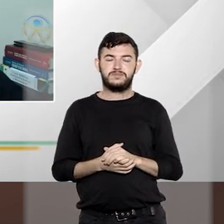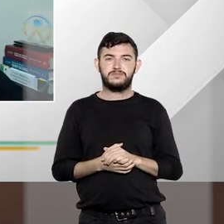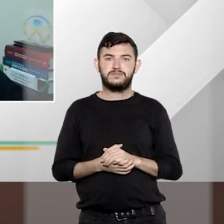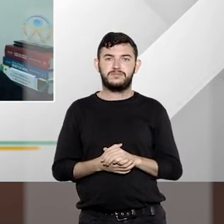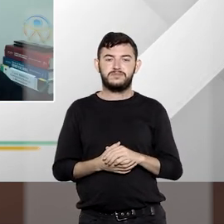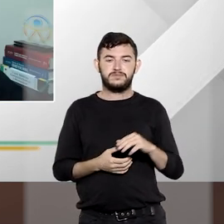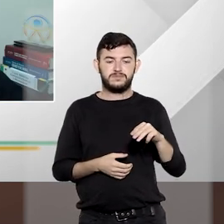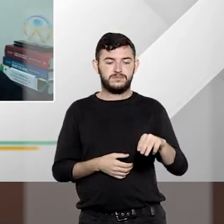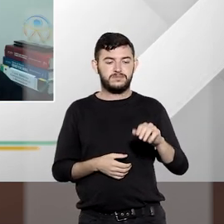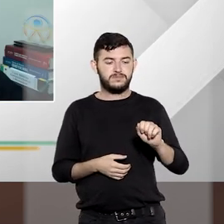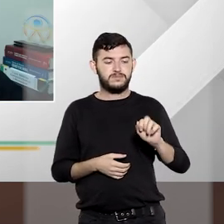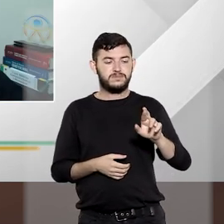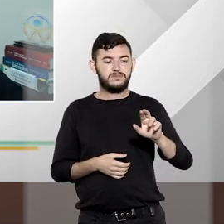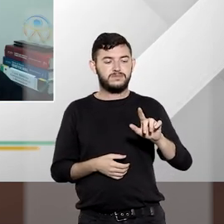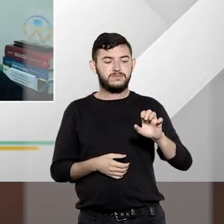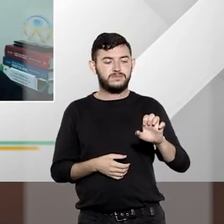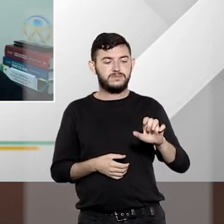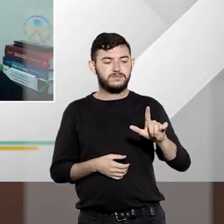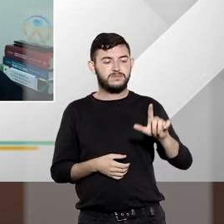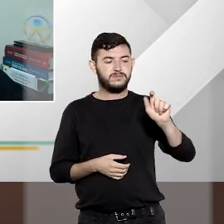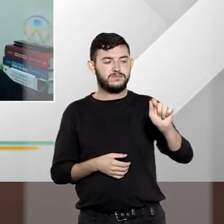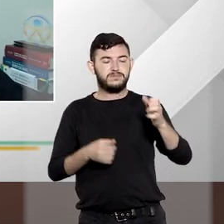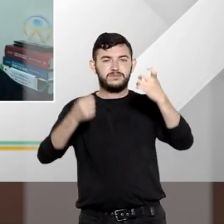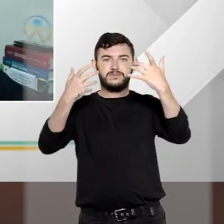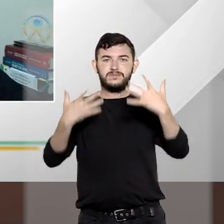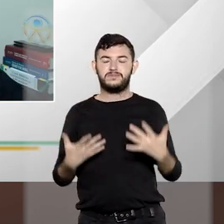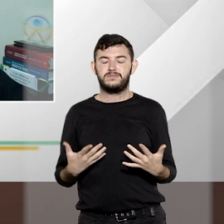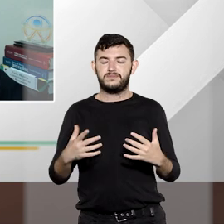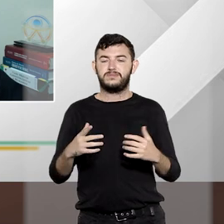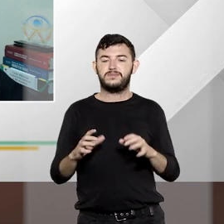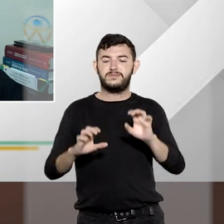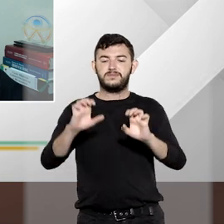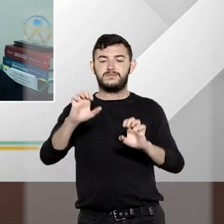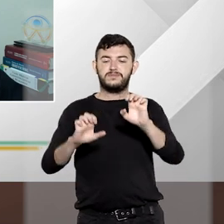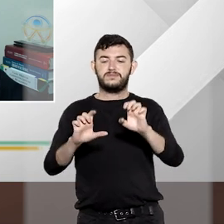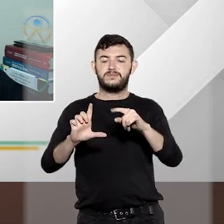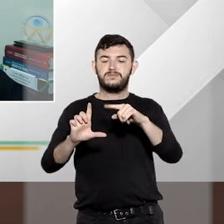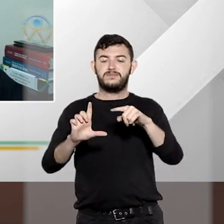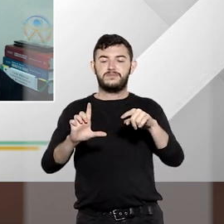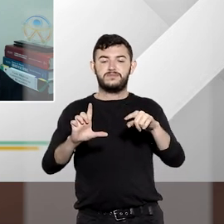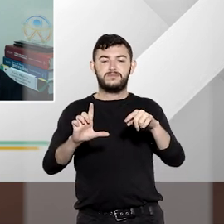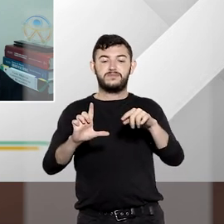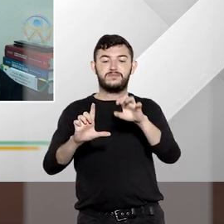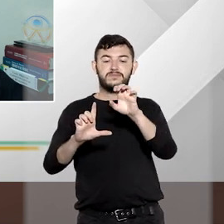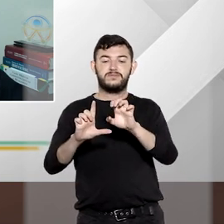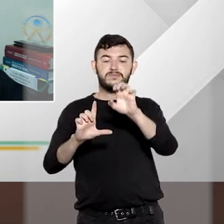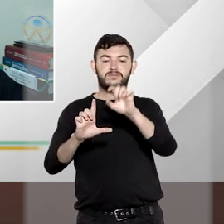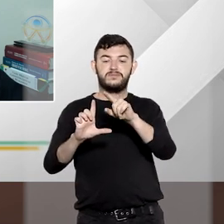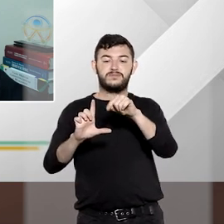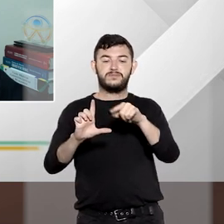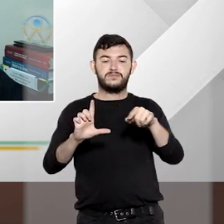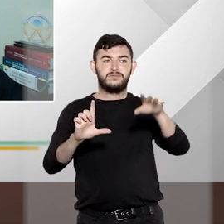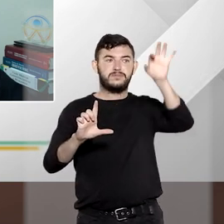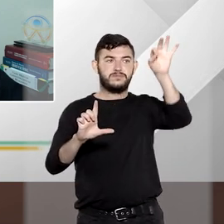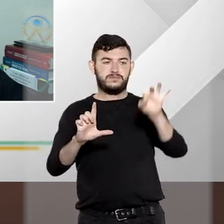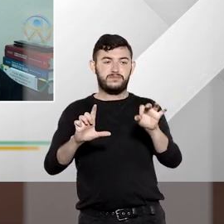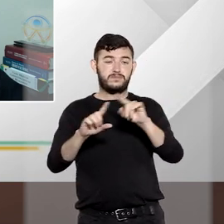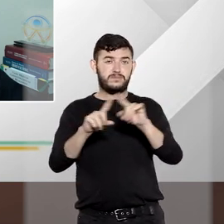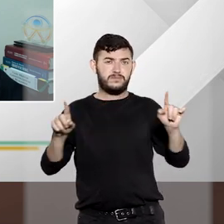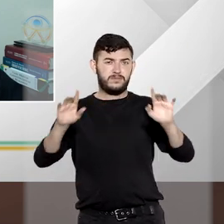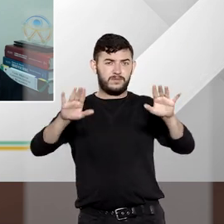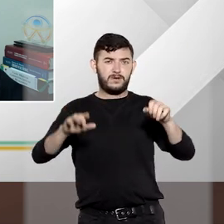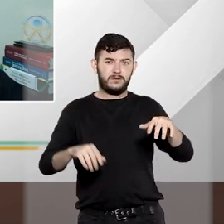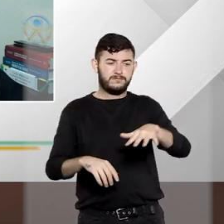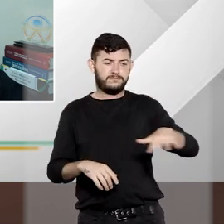Agora, Marcela, falando aí do lado estatístico da coisa, né, como o Tiago mencionou há pouco, quanto ao setor público,